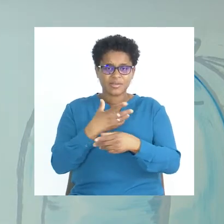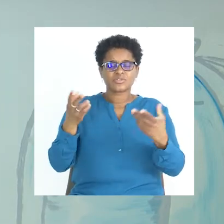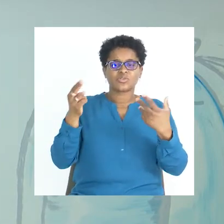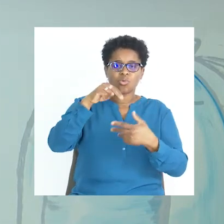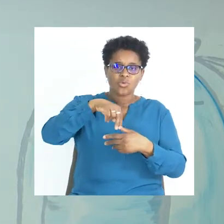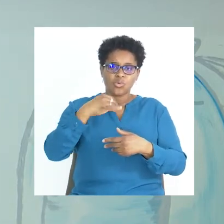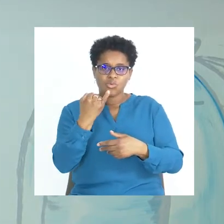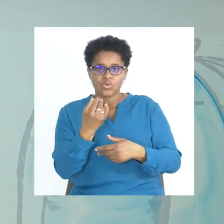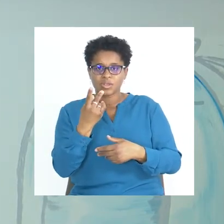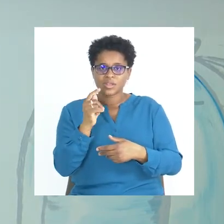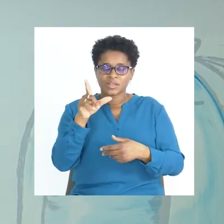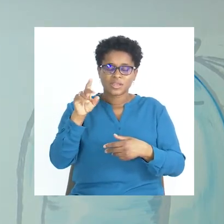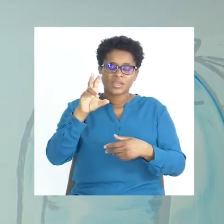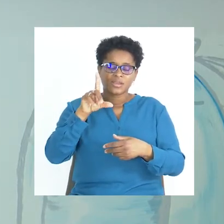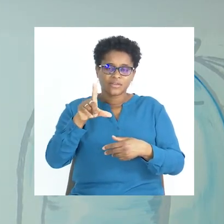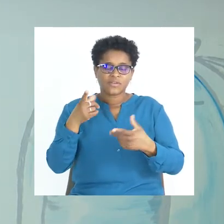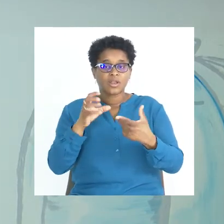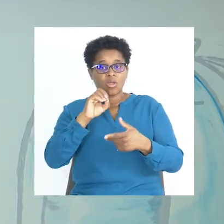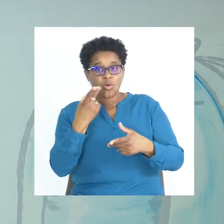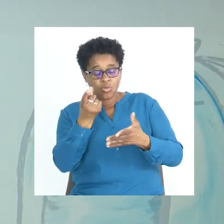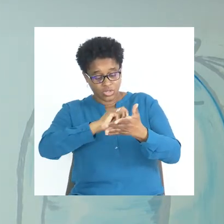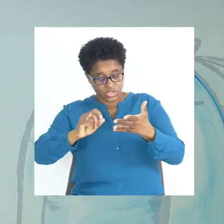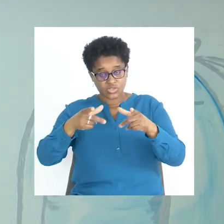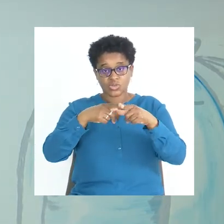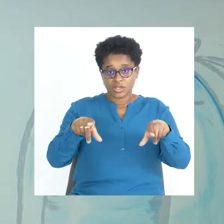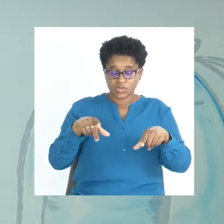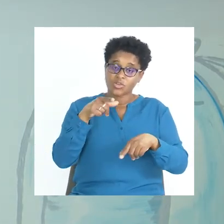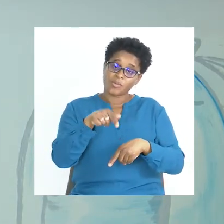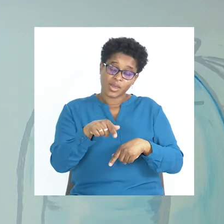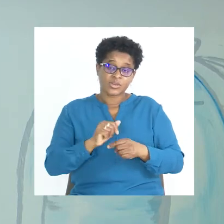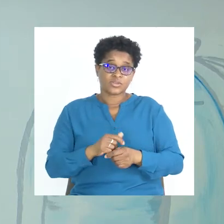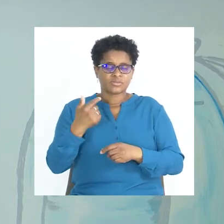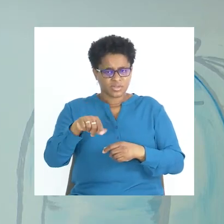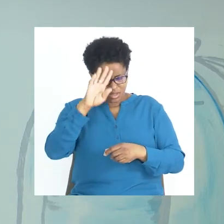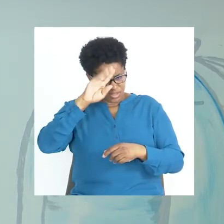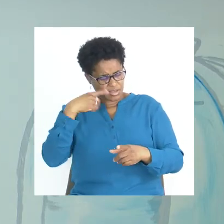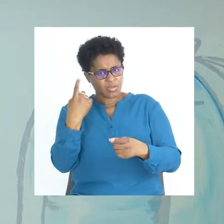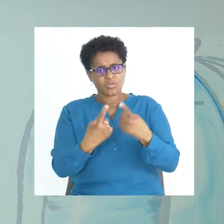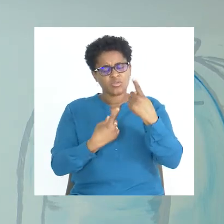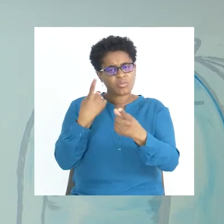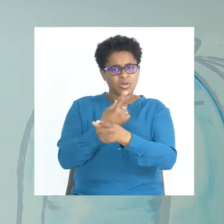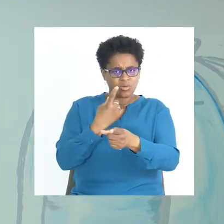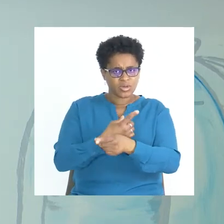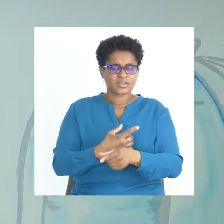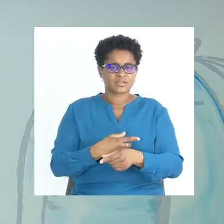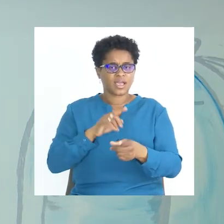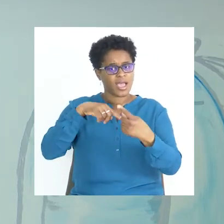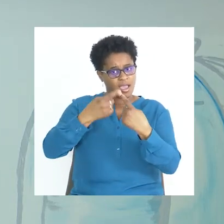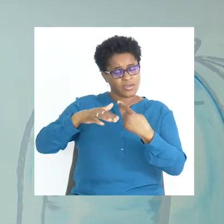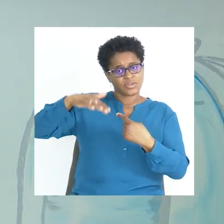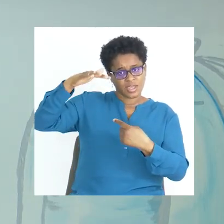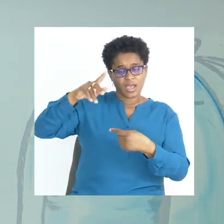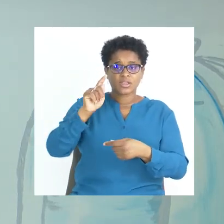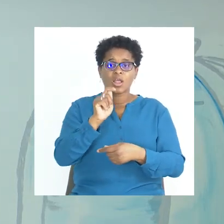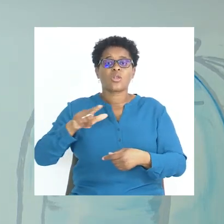aquilo que são os níveis da língua, ou os registros da língua. Para isso, nós temos que ter em conta alguns elementos. É a idade, é